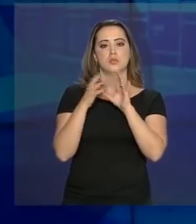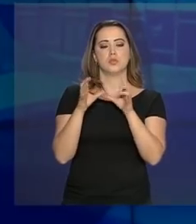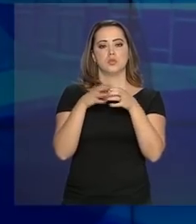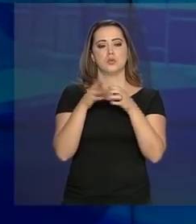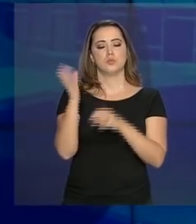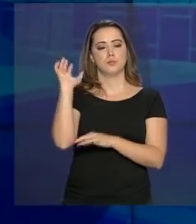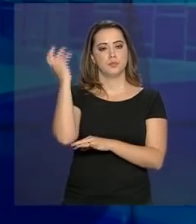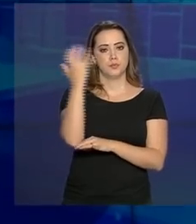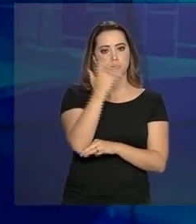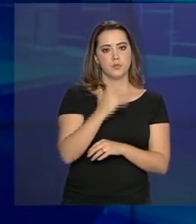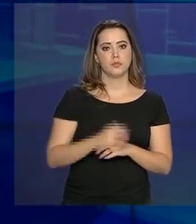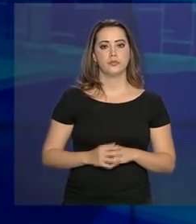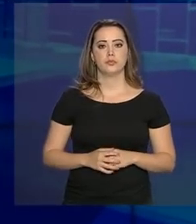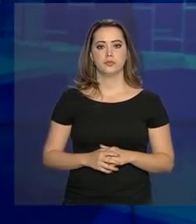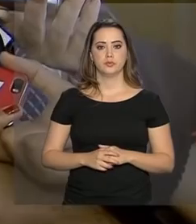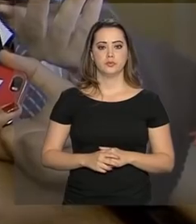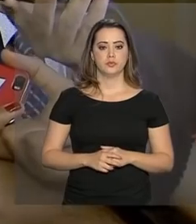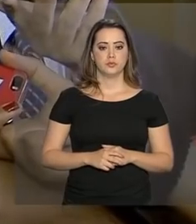área de meio ambiente.